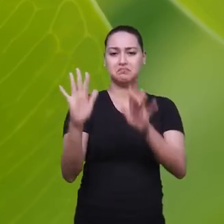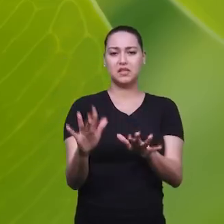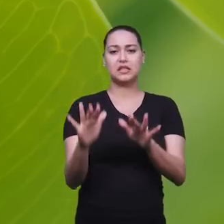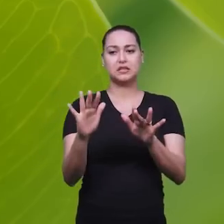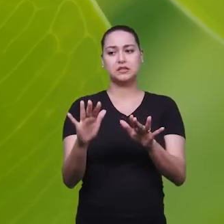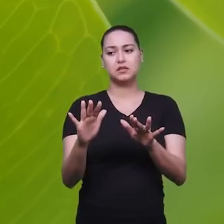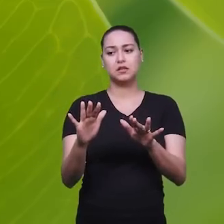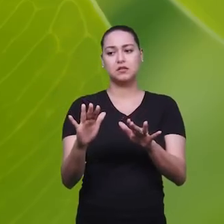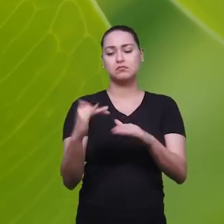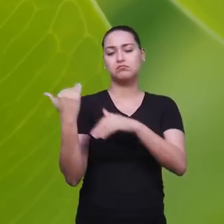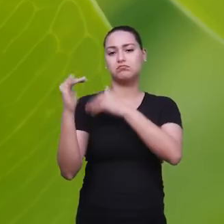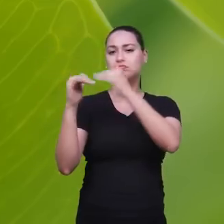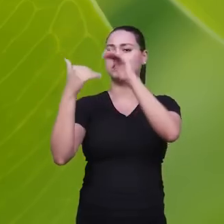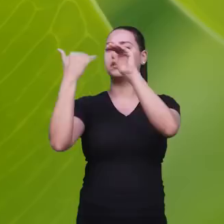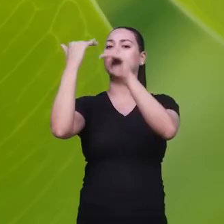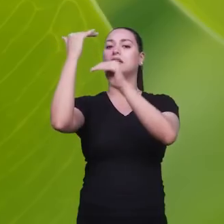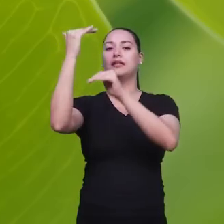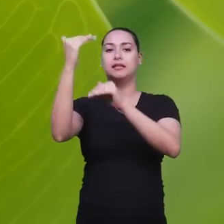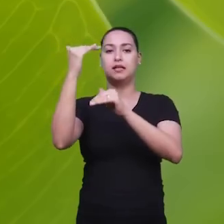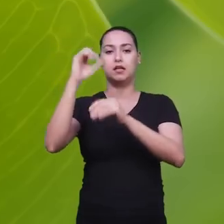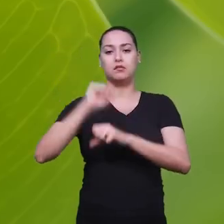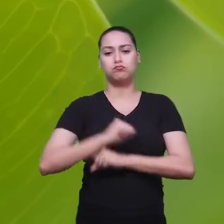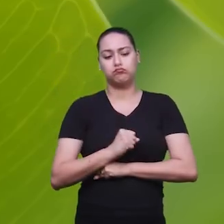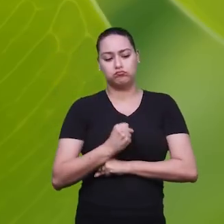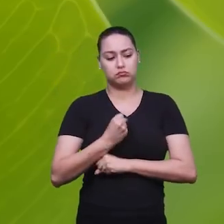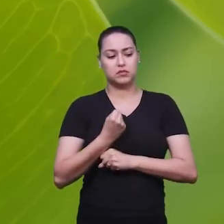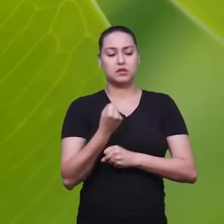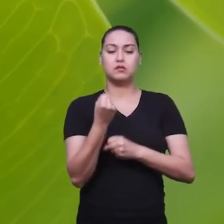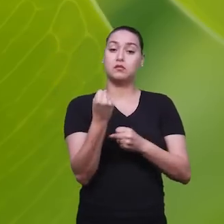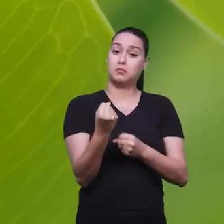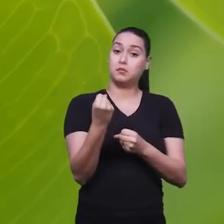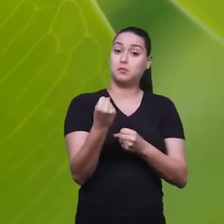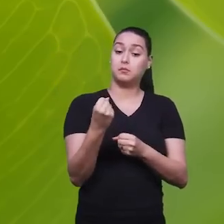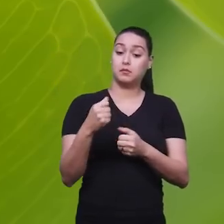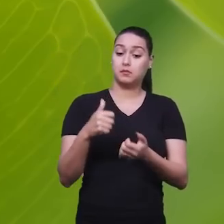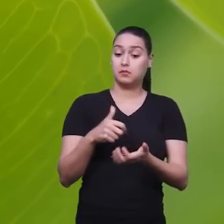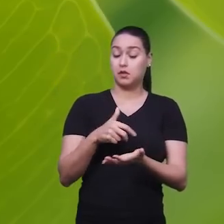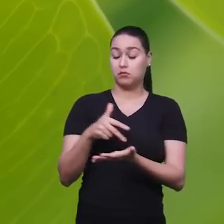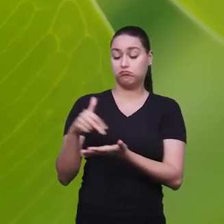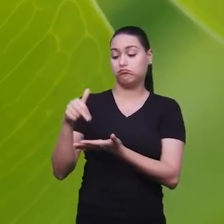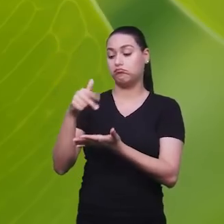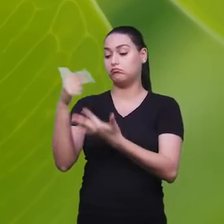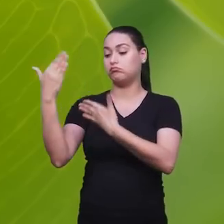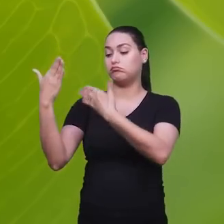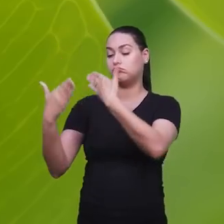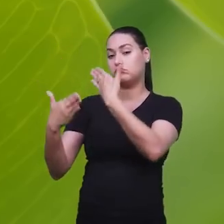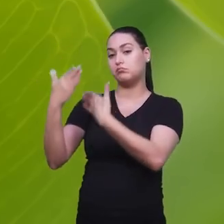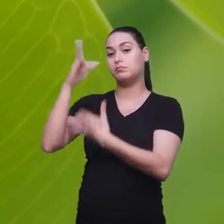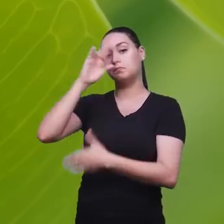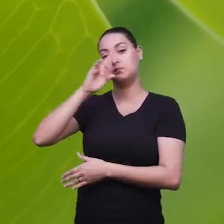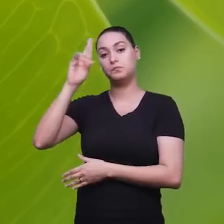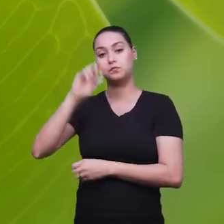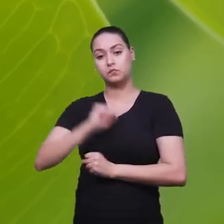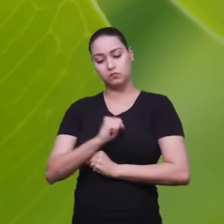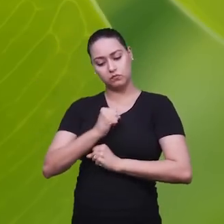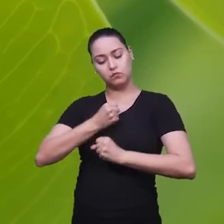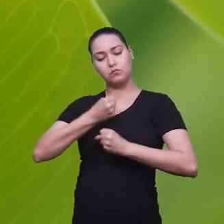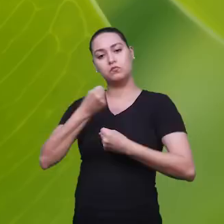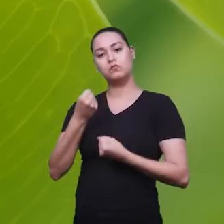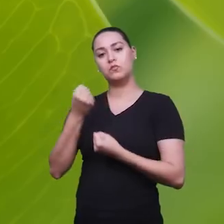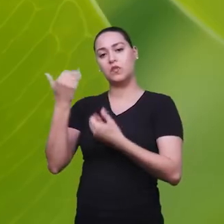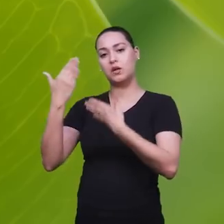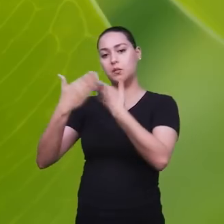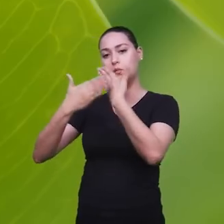uma bênção e tem enriquecido e nos dado forças para a nossa caminhada e